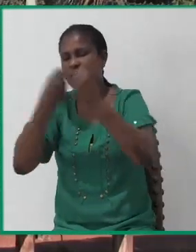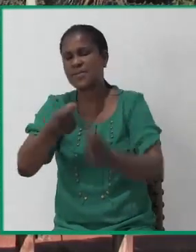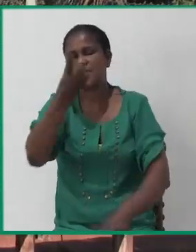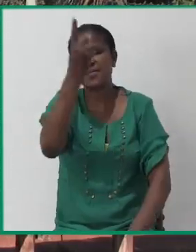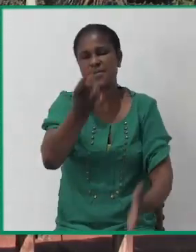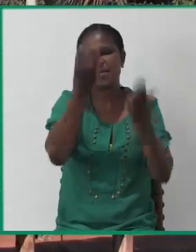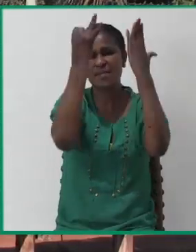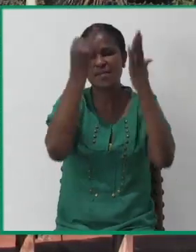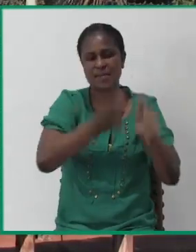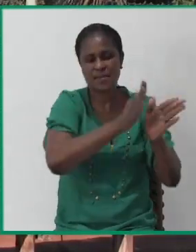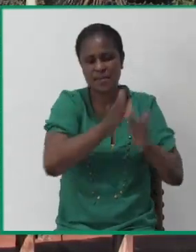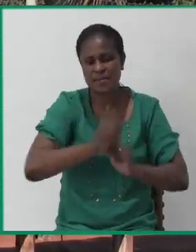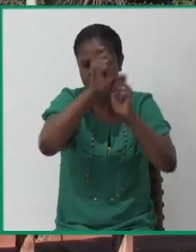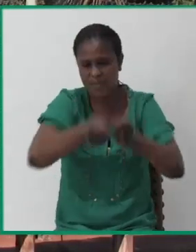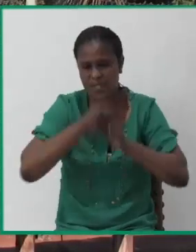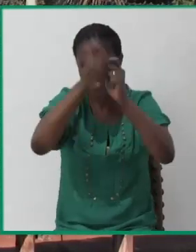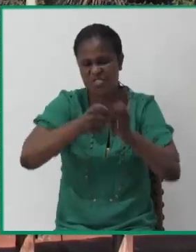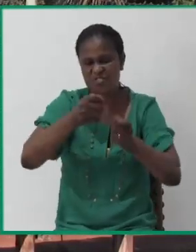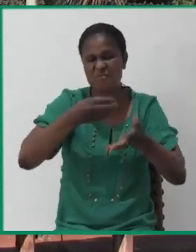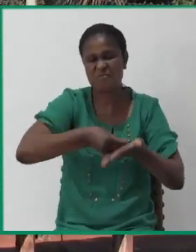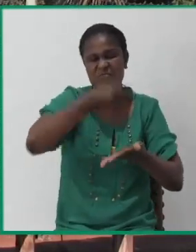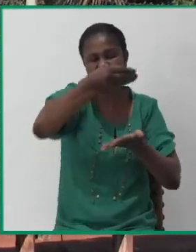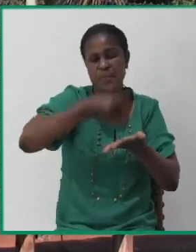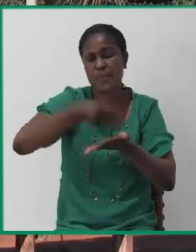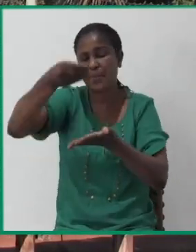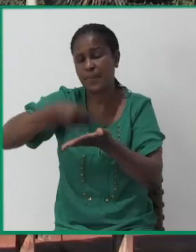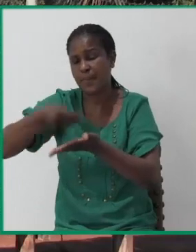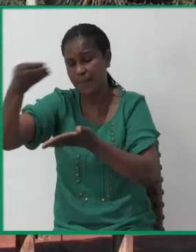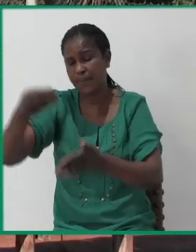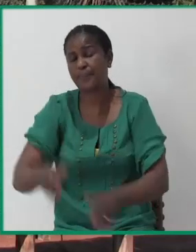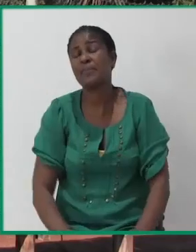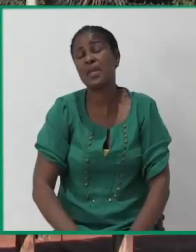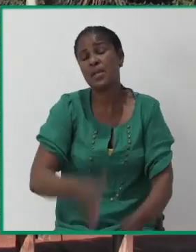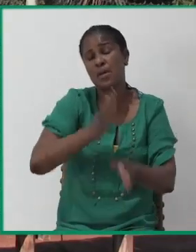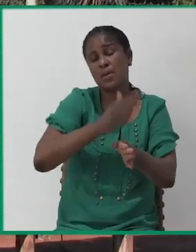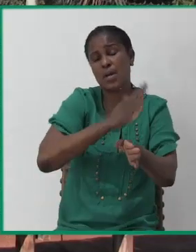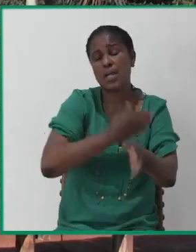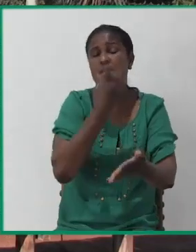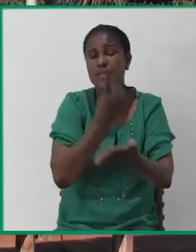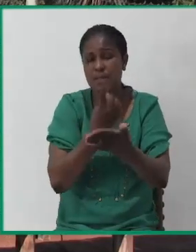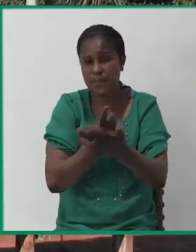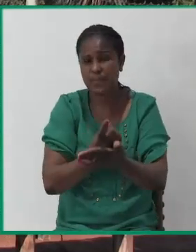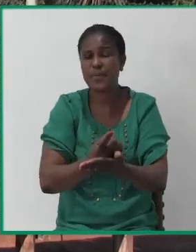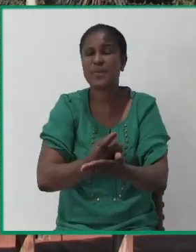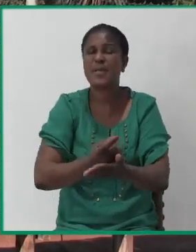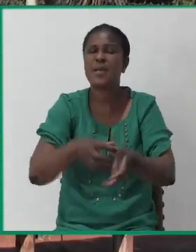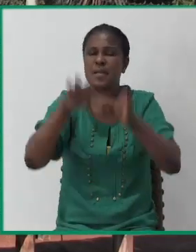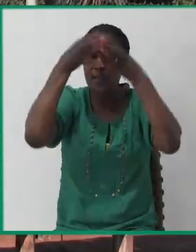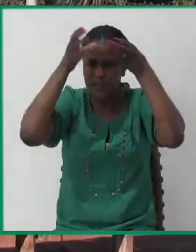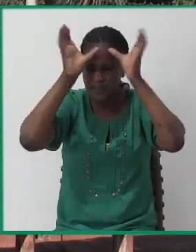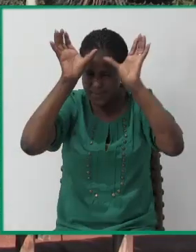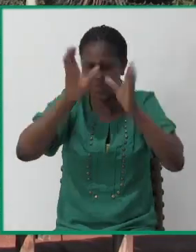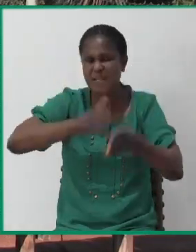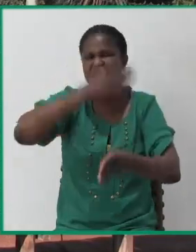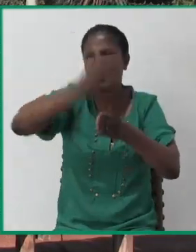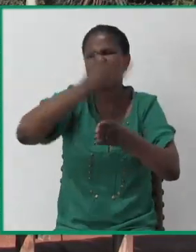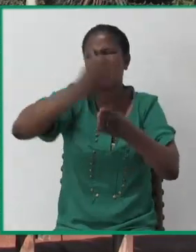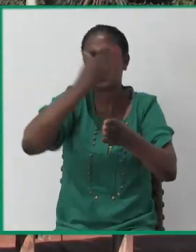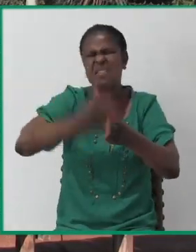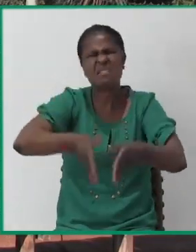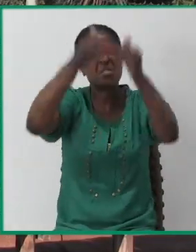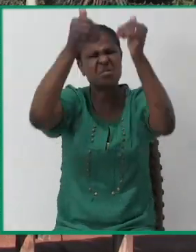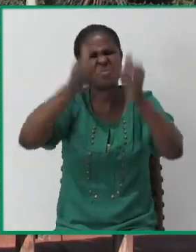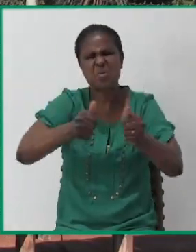de produtores. Então, havia uma necessidade de capacitá-los em boas práticas de processamento,